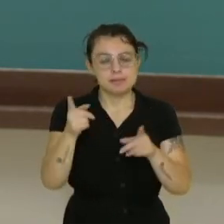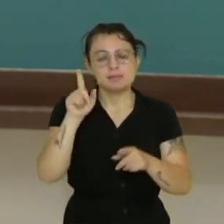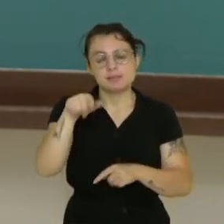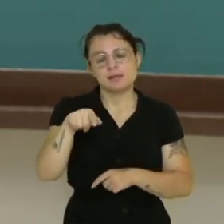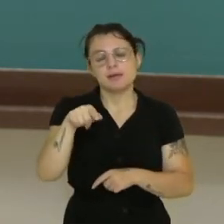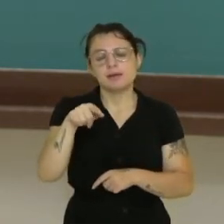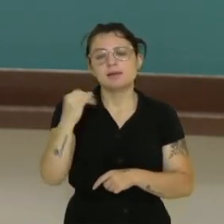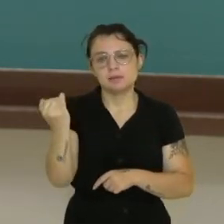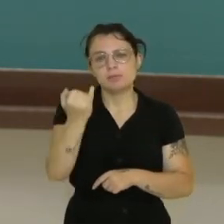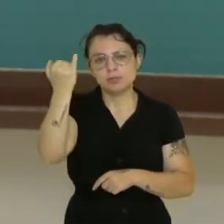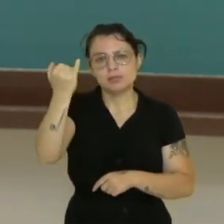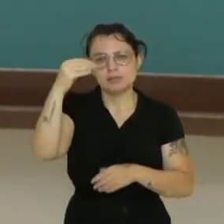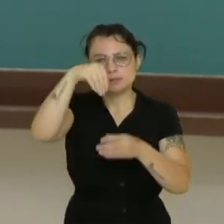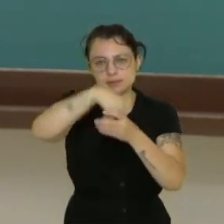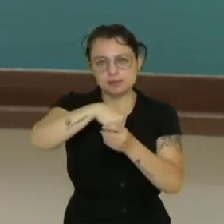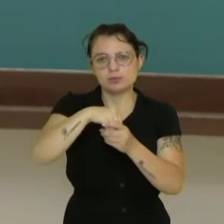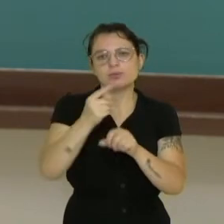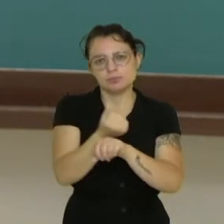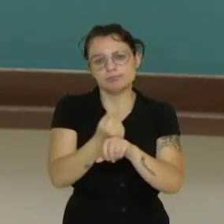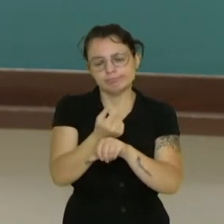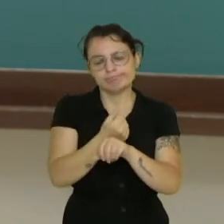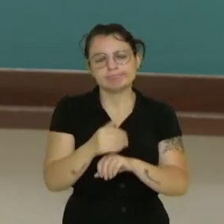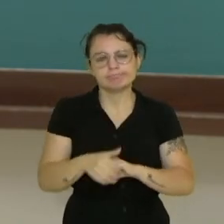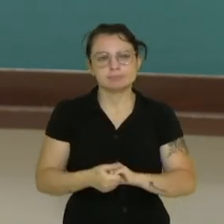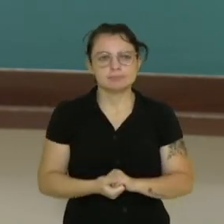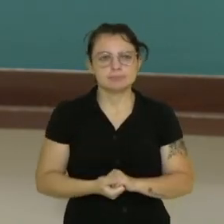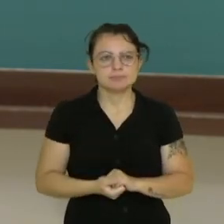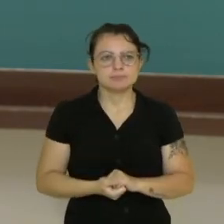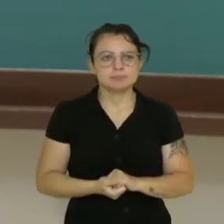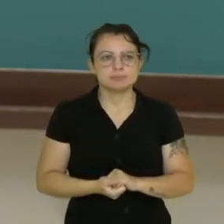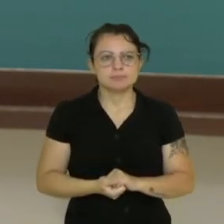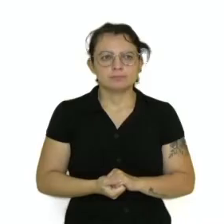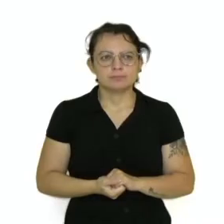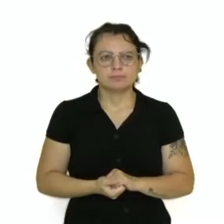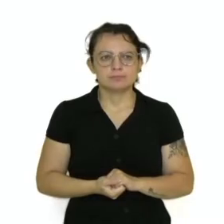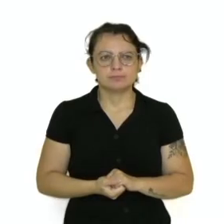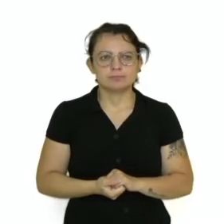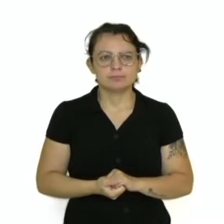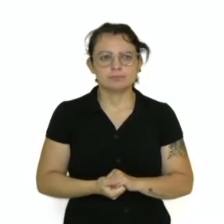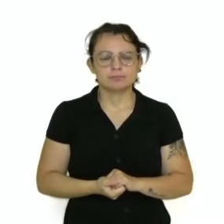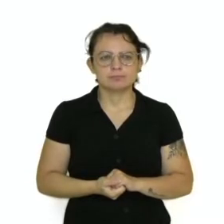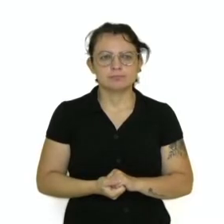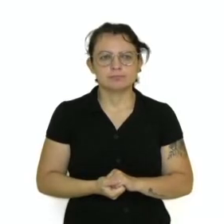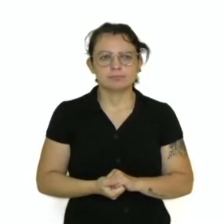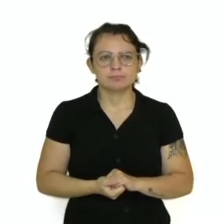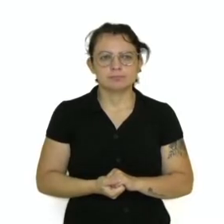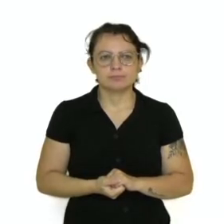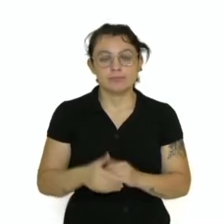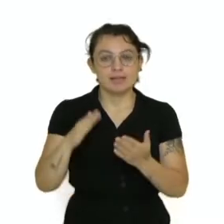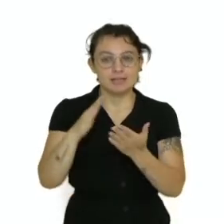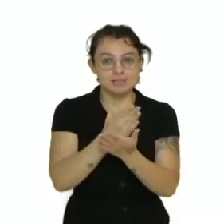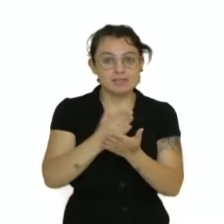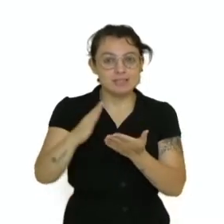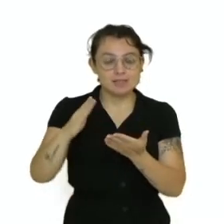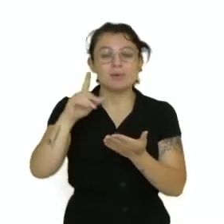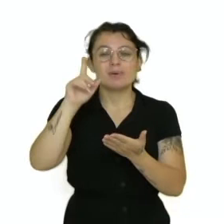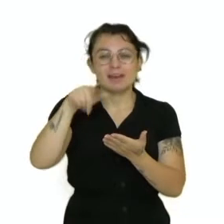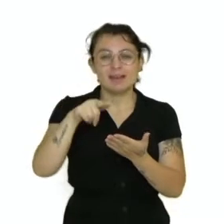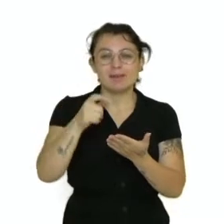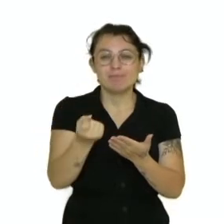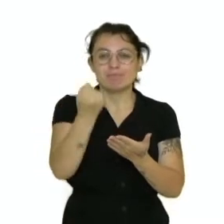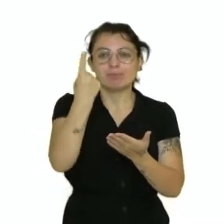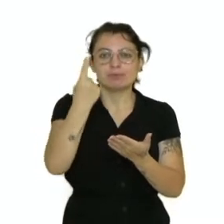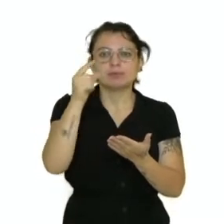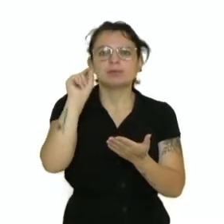um dos fatores responsáveis. Um fato determinante dessa divisão é o fator histórico. Assim